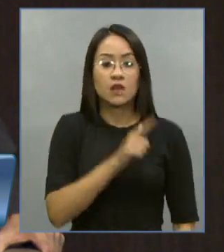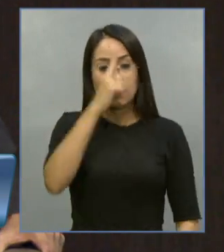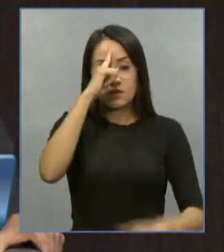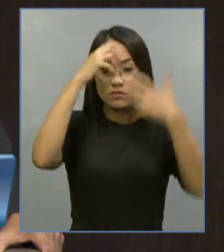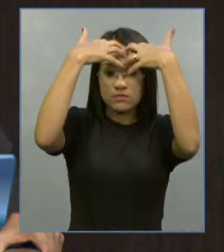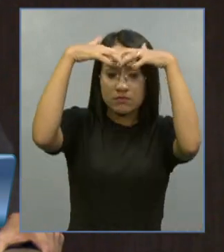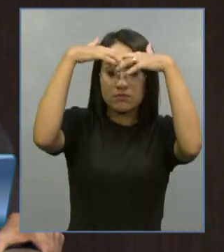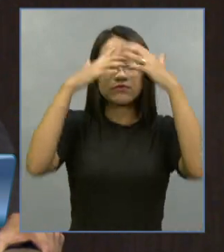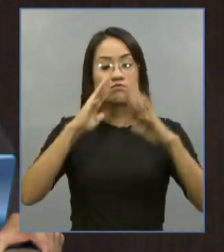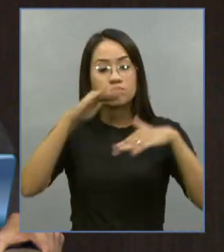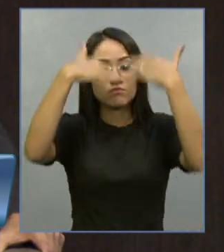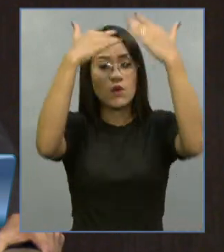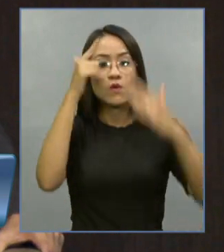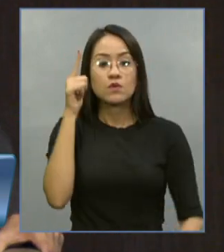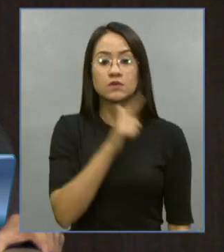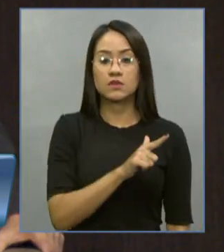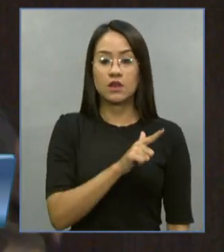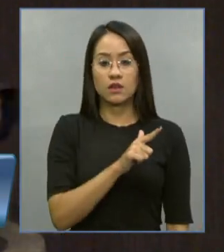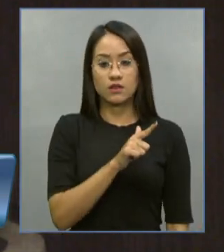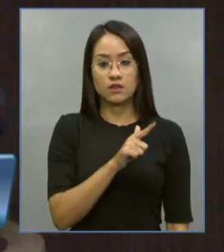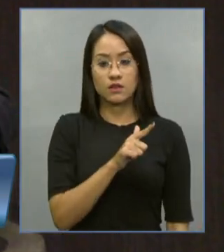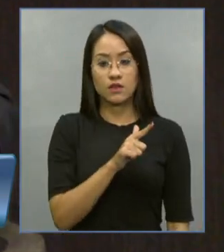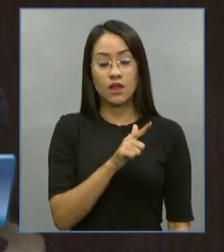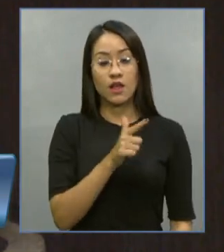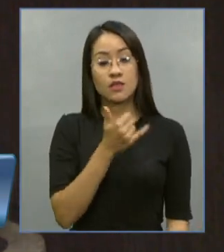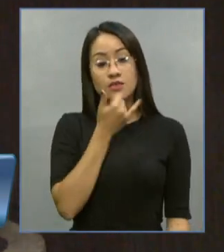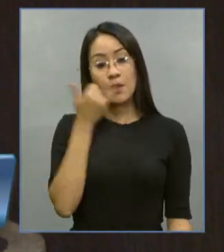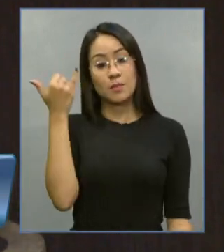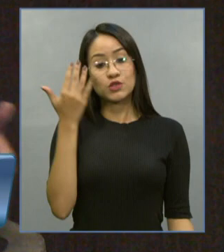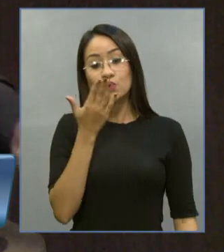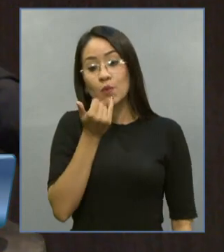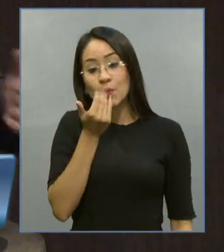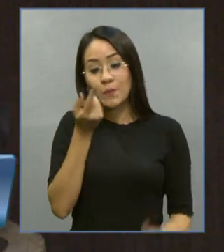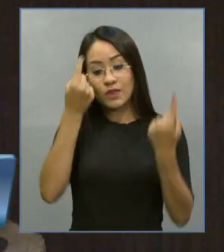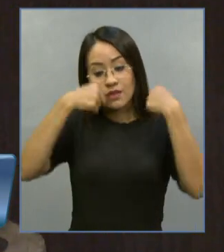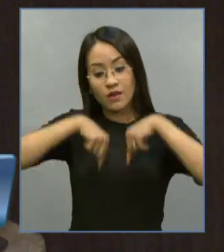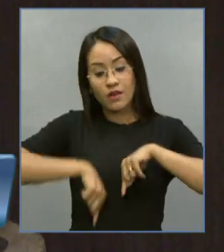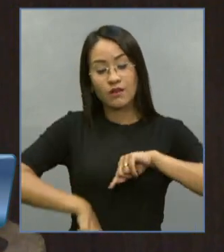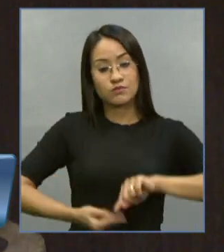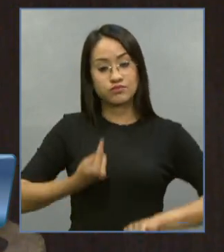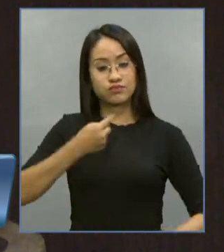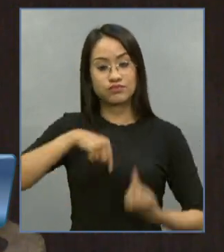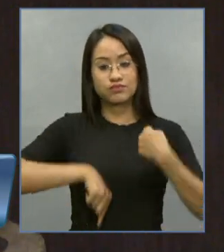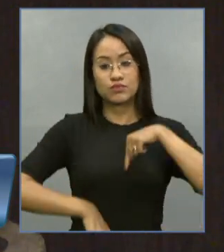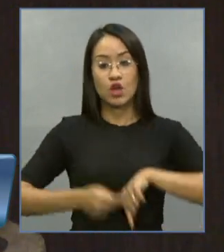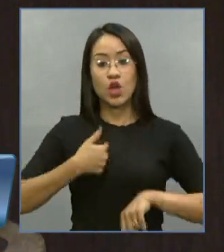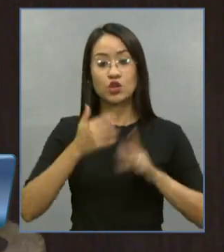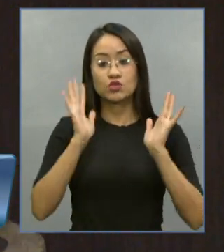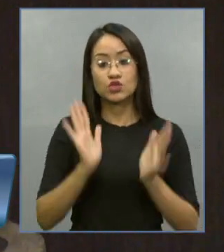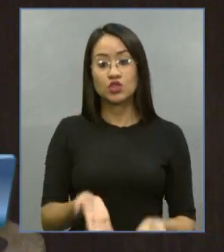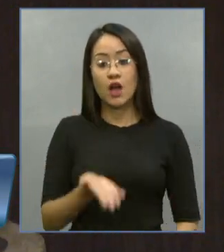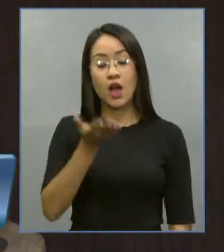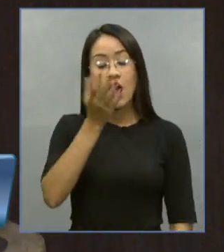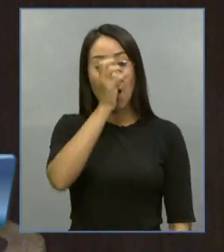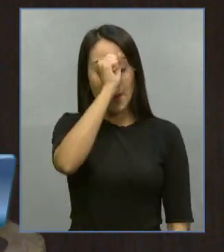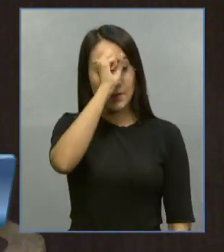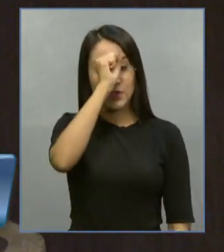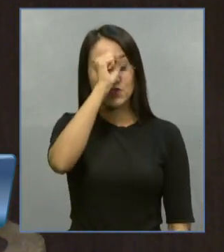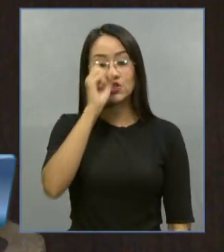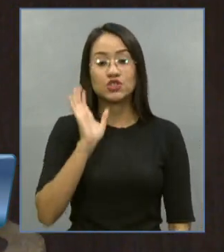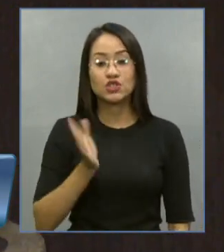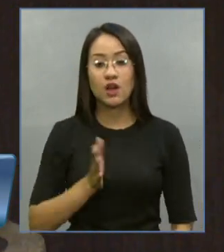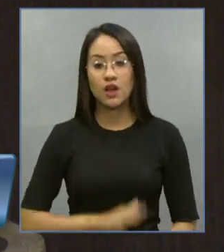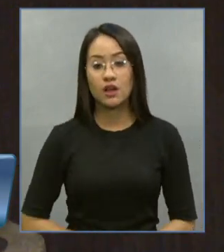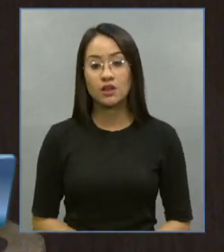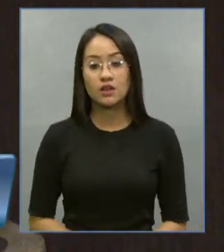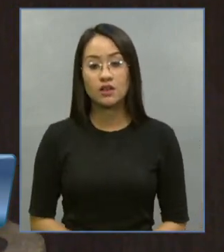neurológico, fisiológico estará comprometido. Eu não sou médico, mas eu já aprendi isso. Eu já aprendi isso.